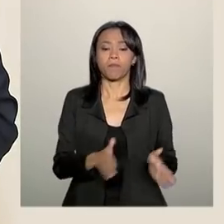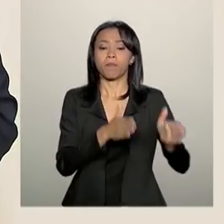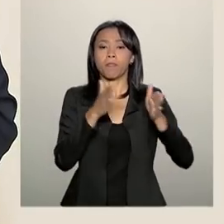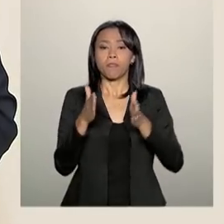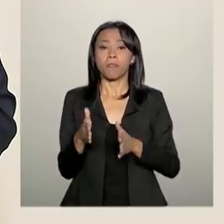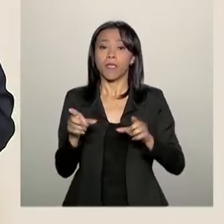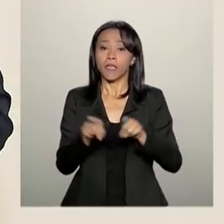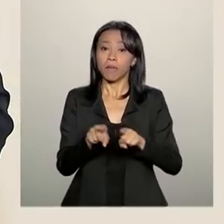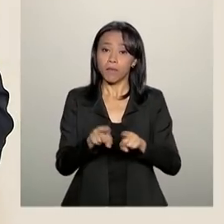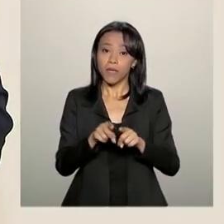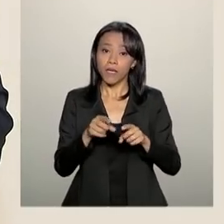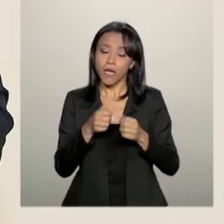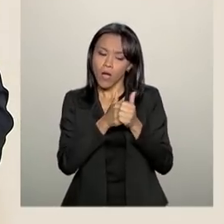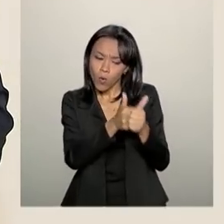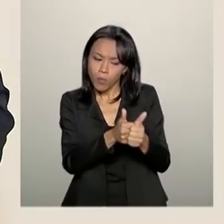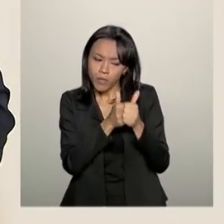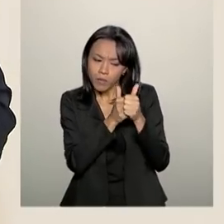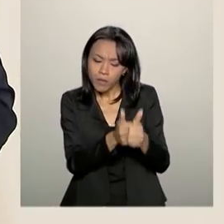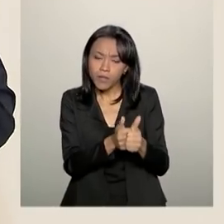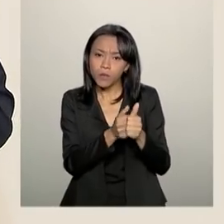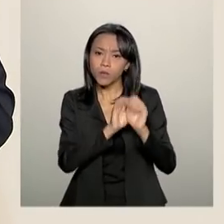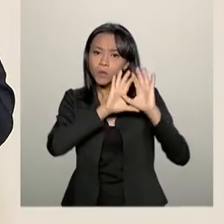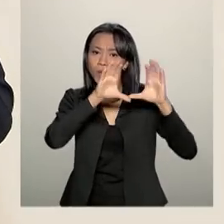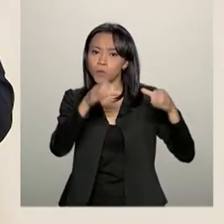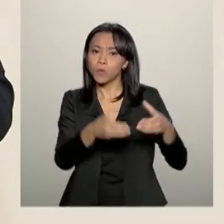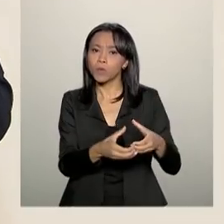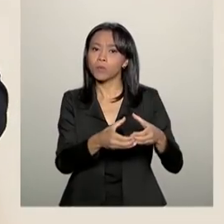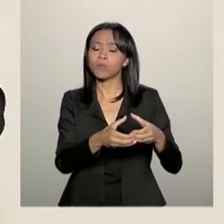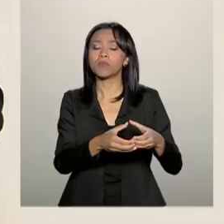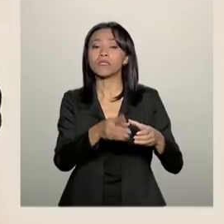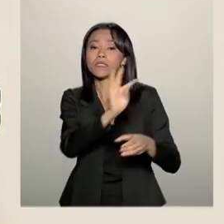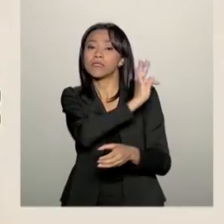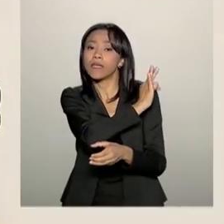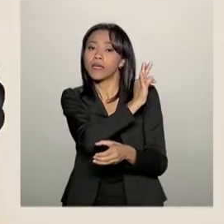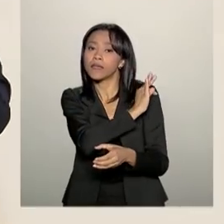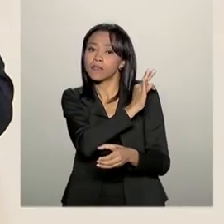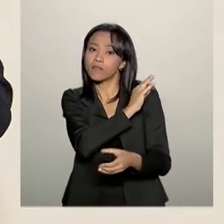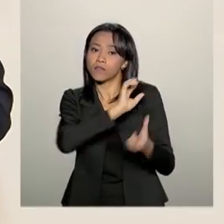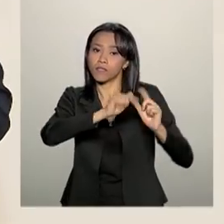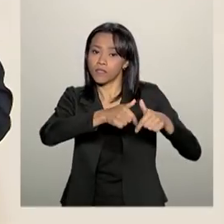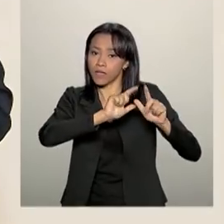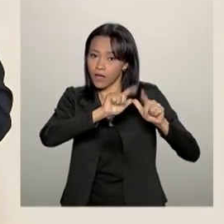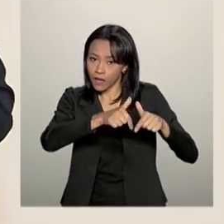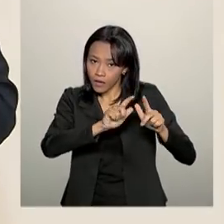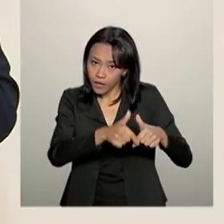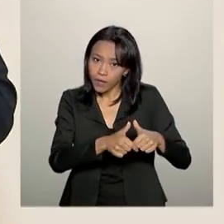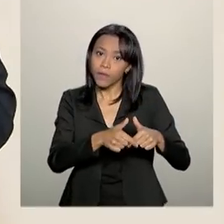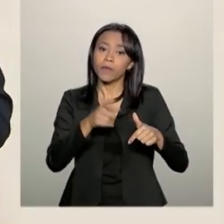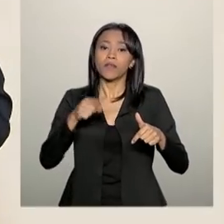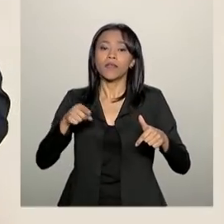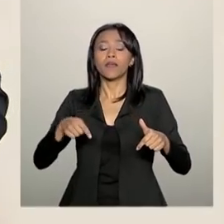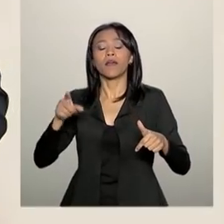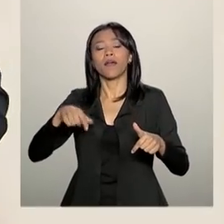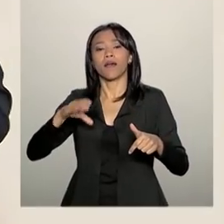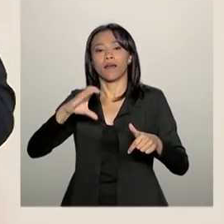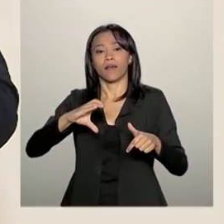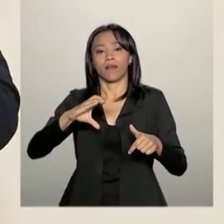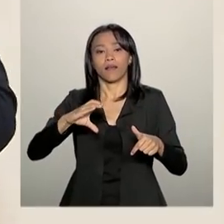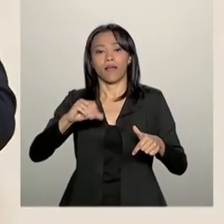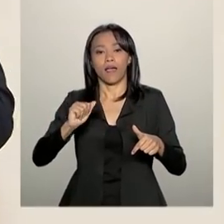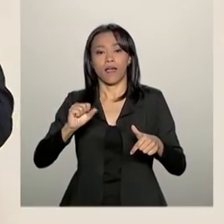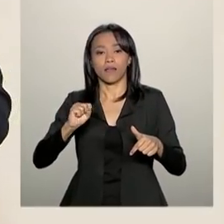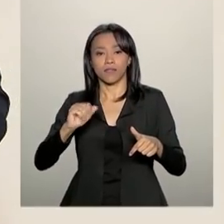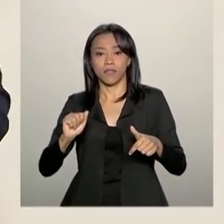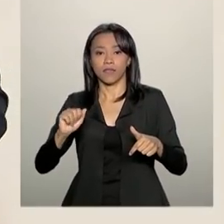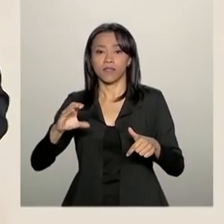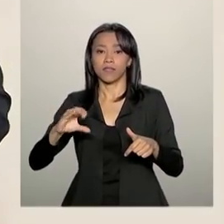Acompanhamento técnico da equipe israelense em Brumadinho, Casa Civil, GSI, MRE e